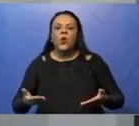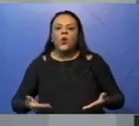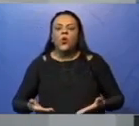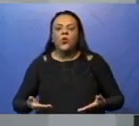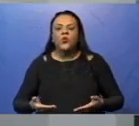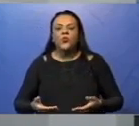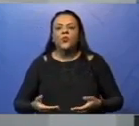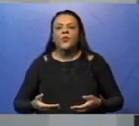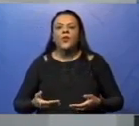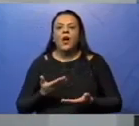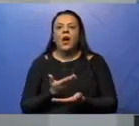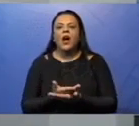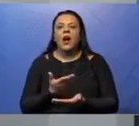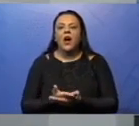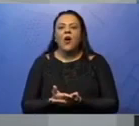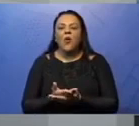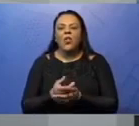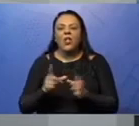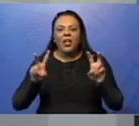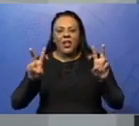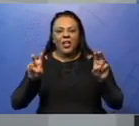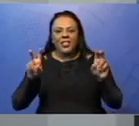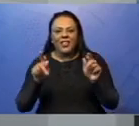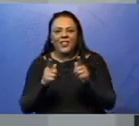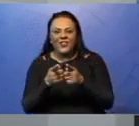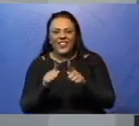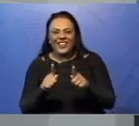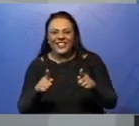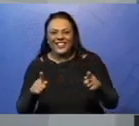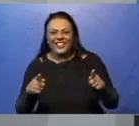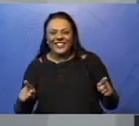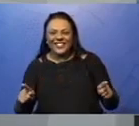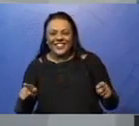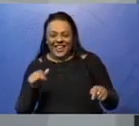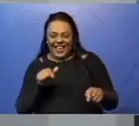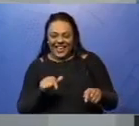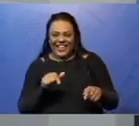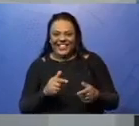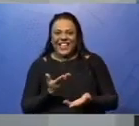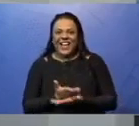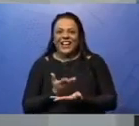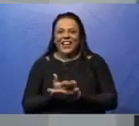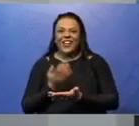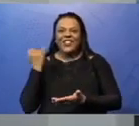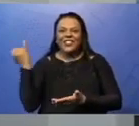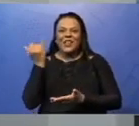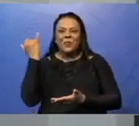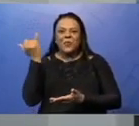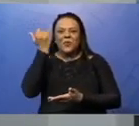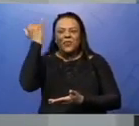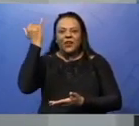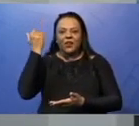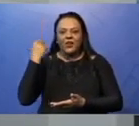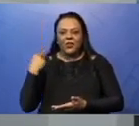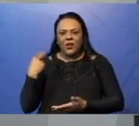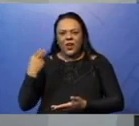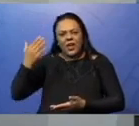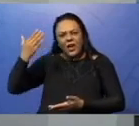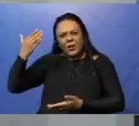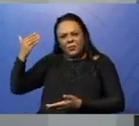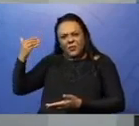aula de gramática. É uma aula muito importante. Nós vimos em aulas anteriores